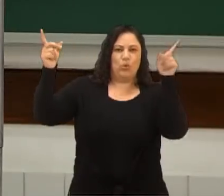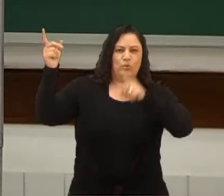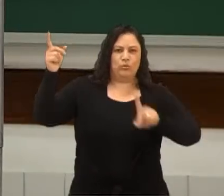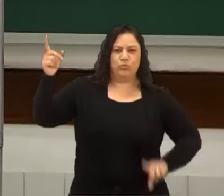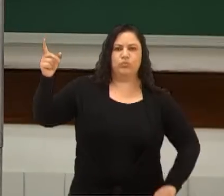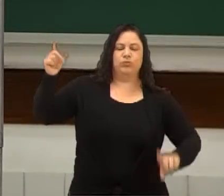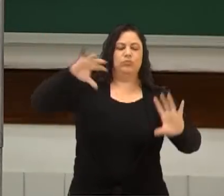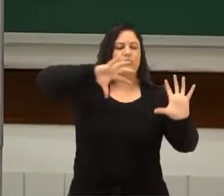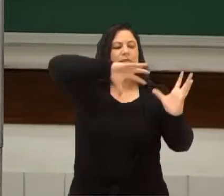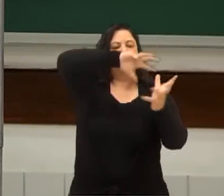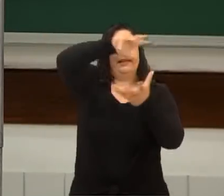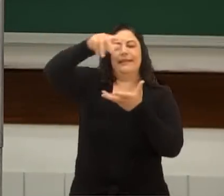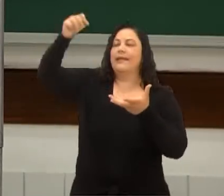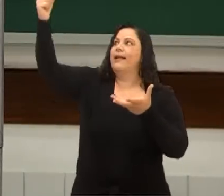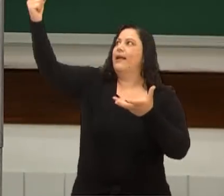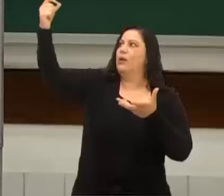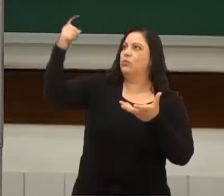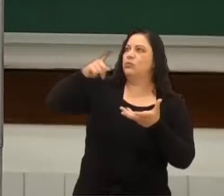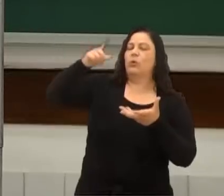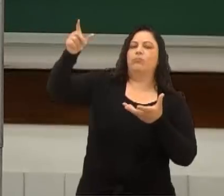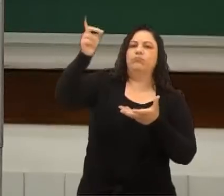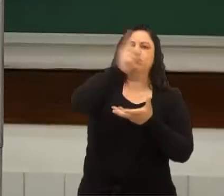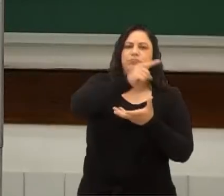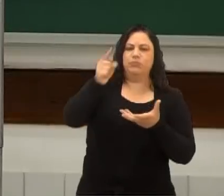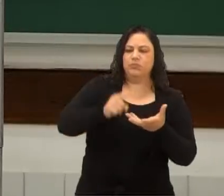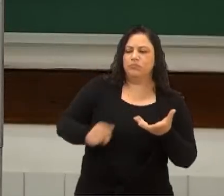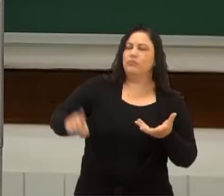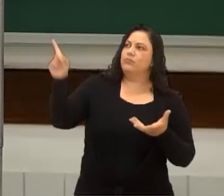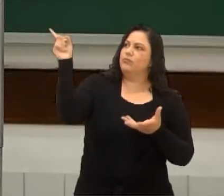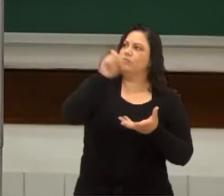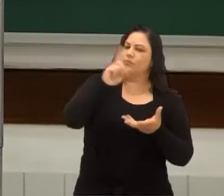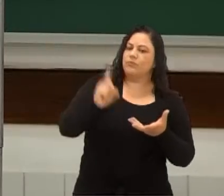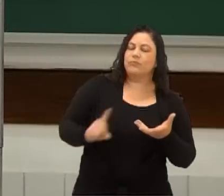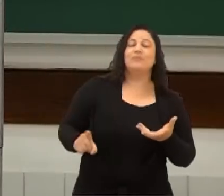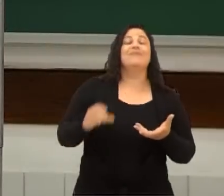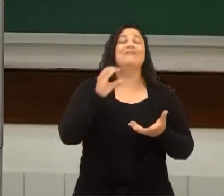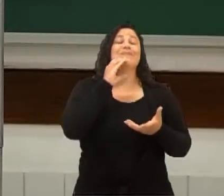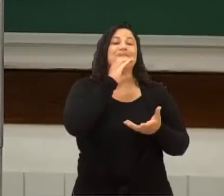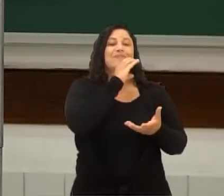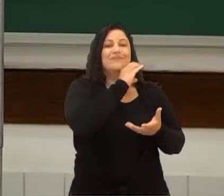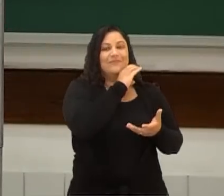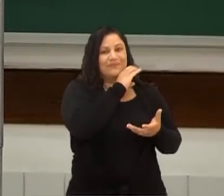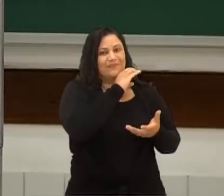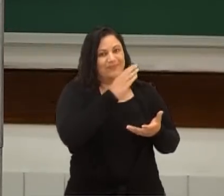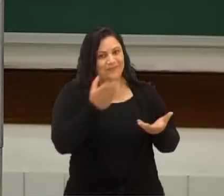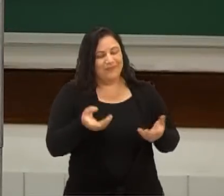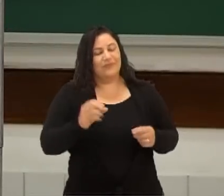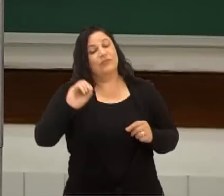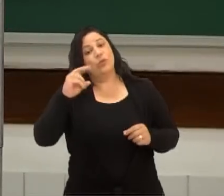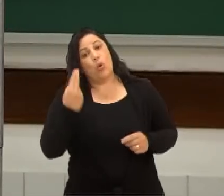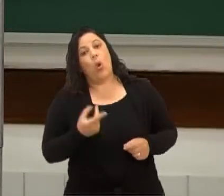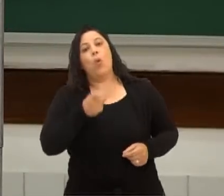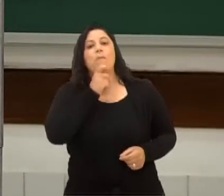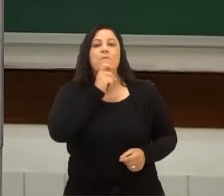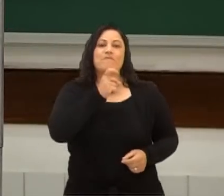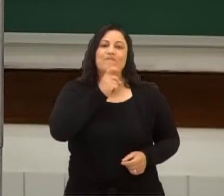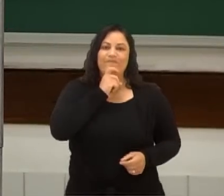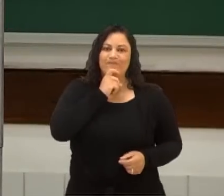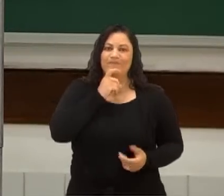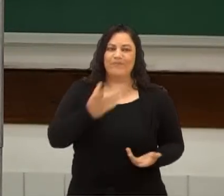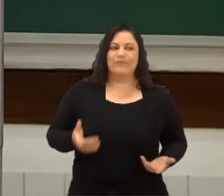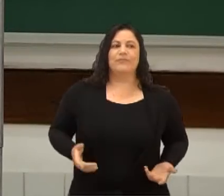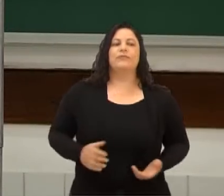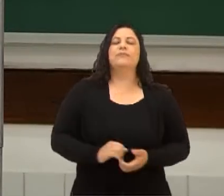na Terra. Então, dependendo de como esse raio incide na Terra, vão ter áreas mais quentes e mais frias, ok? E também